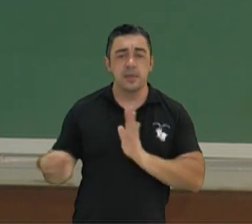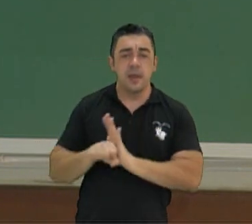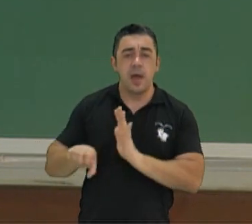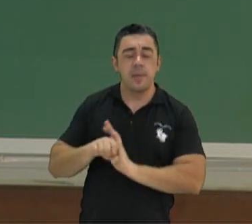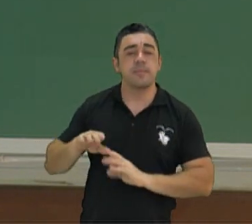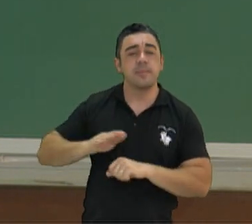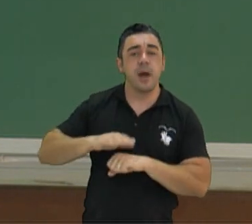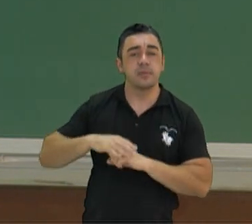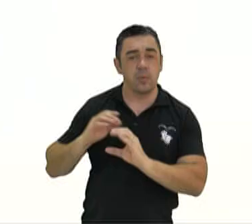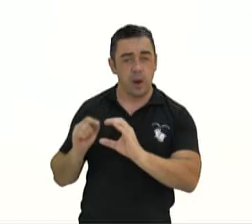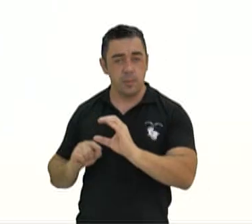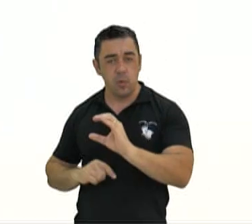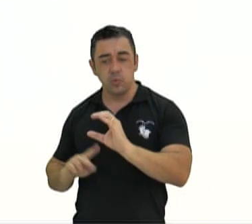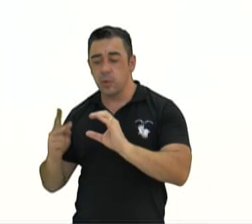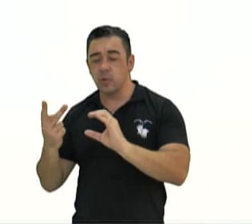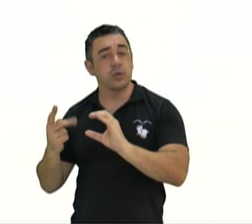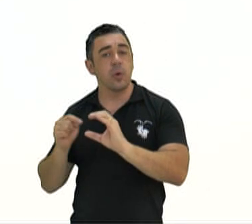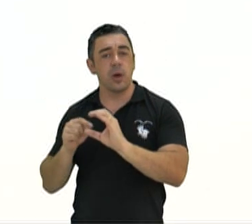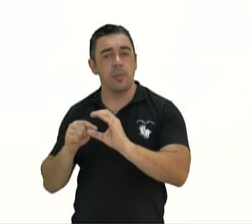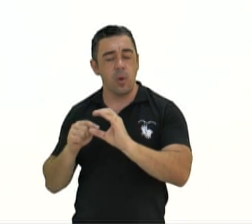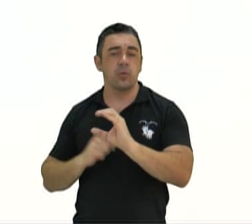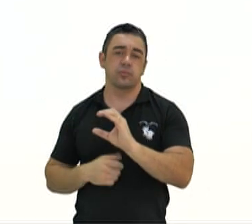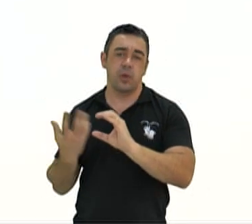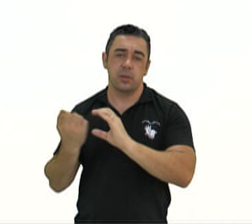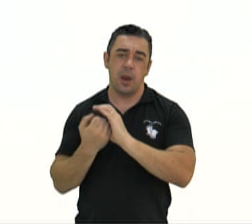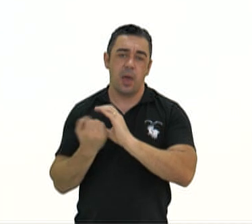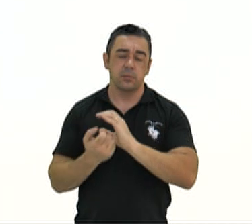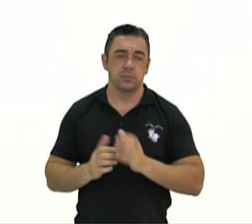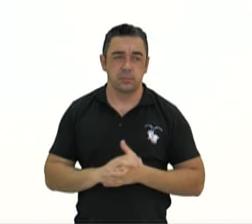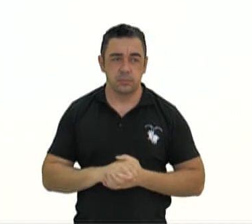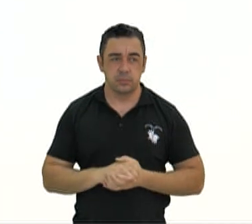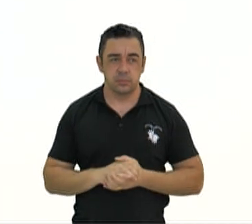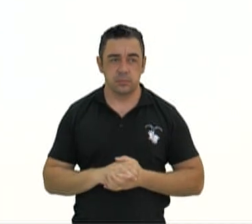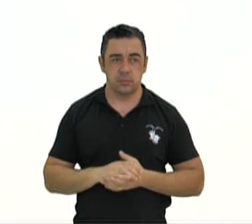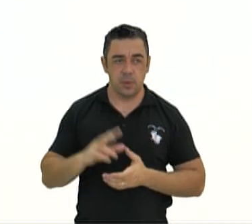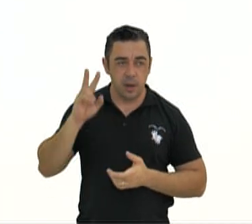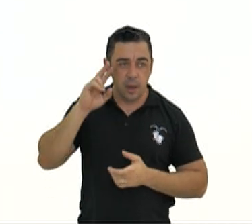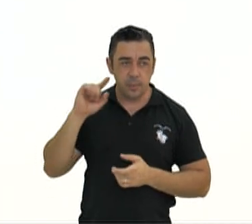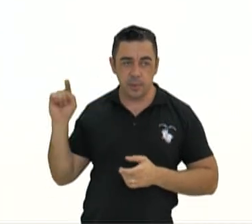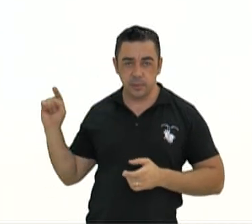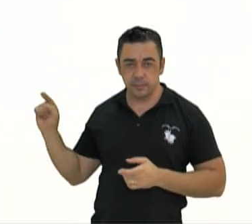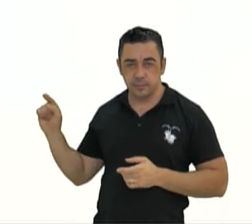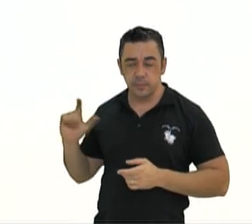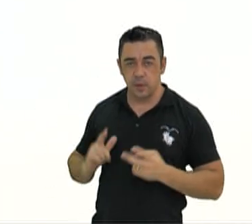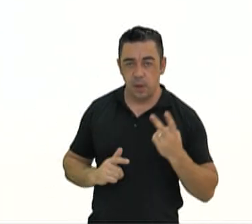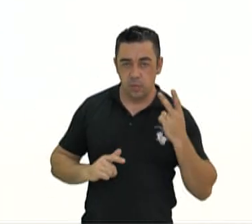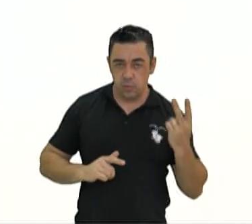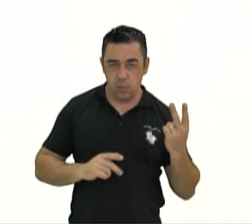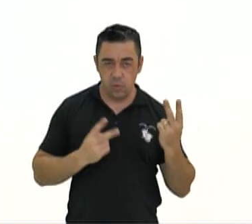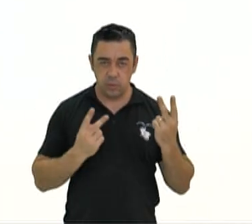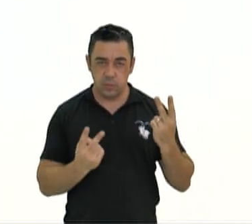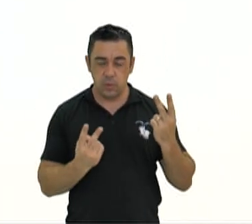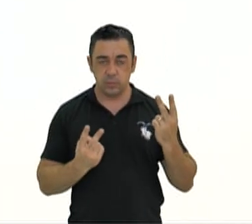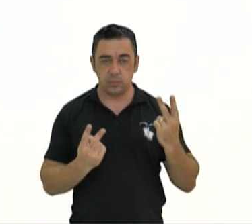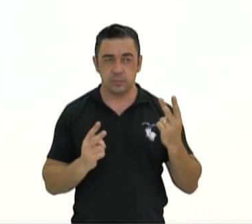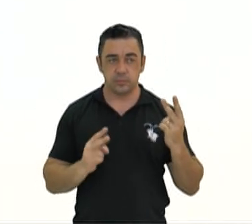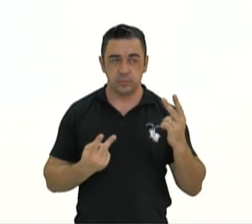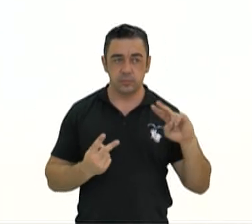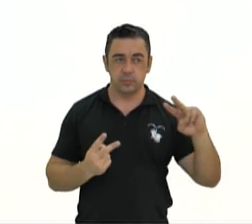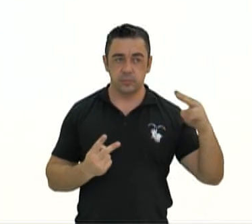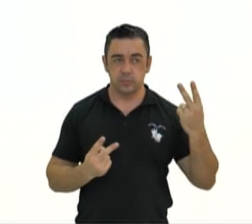carbono. Então, como o carbono atrai mais o elétron, e esse carbono está ligado a 2 átomos de